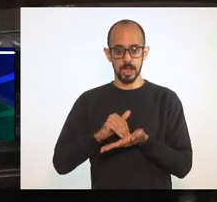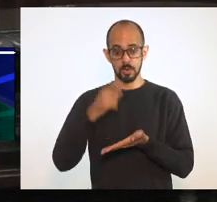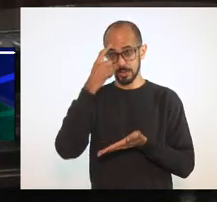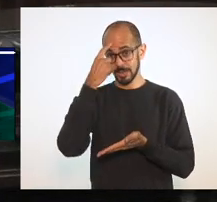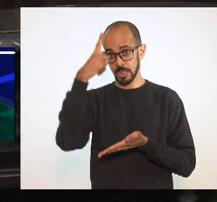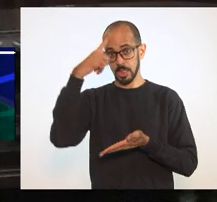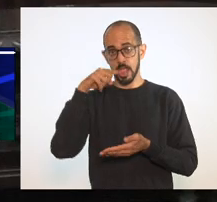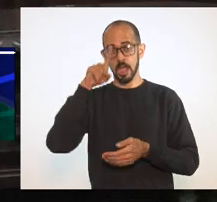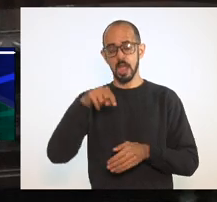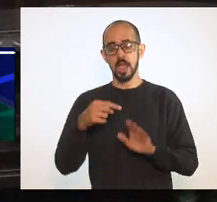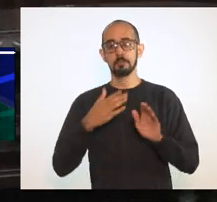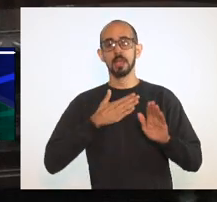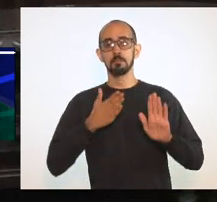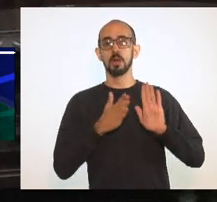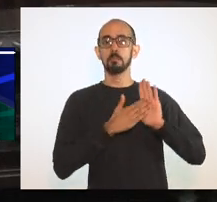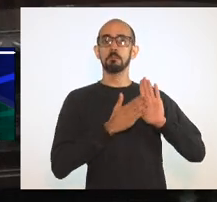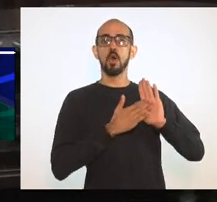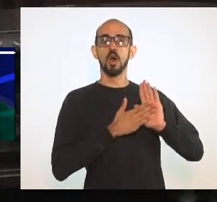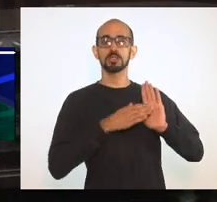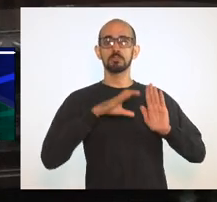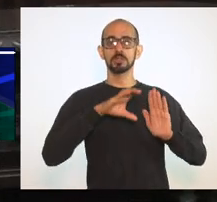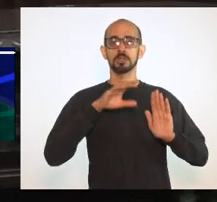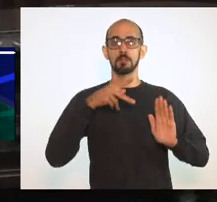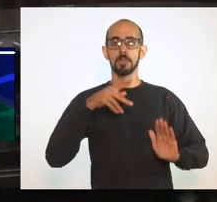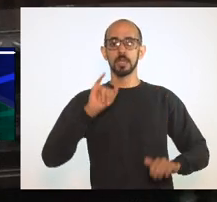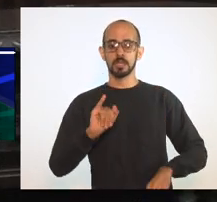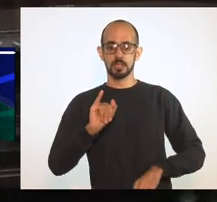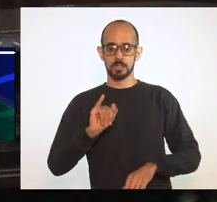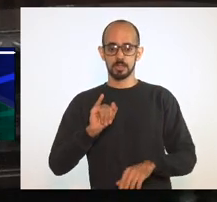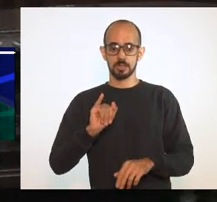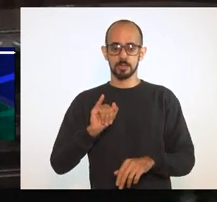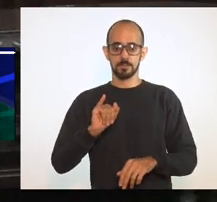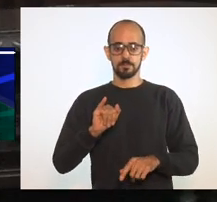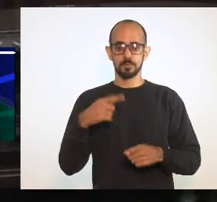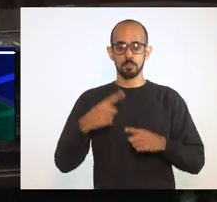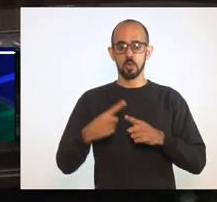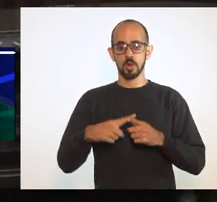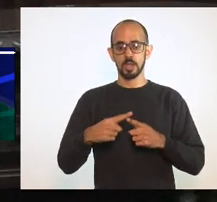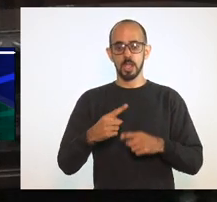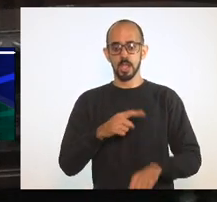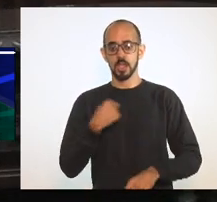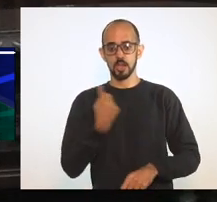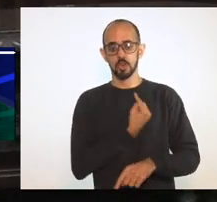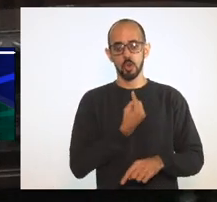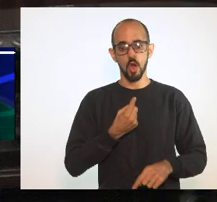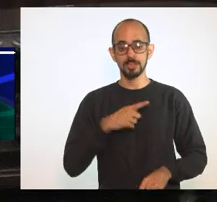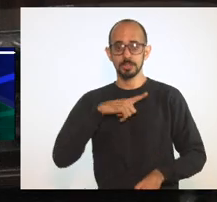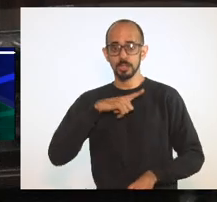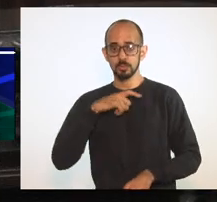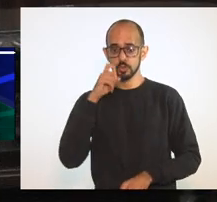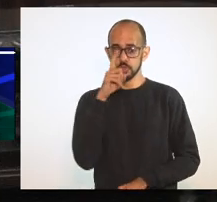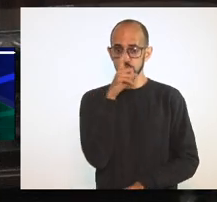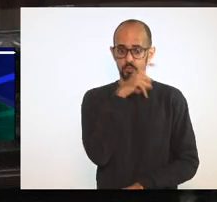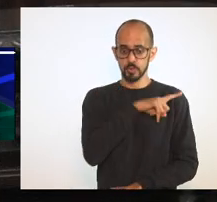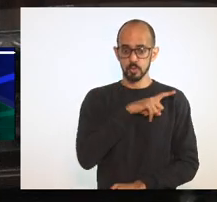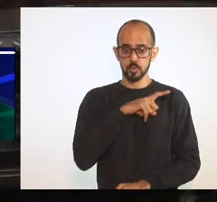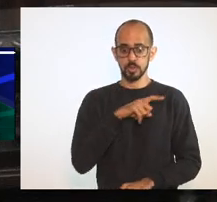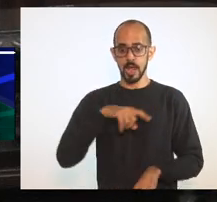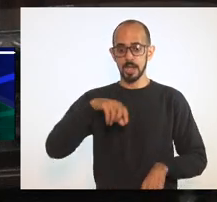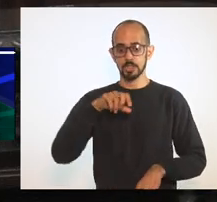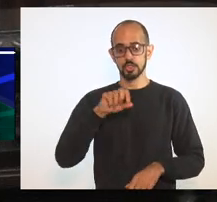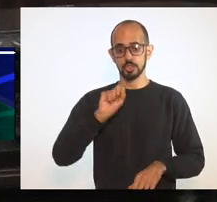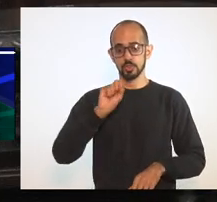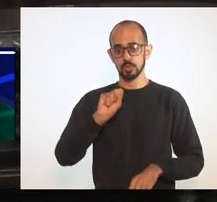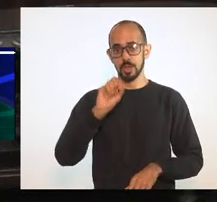CPI e ele falou, eu vou gostar. Porque a gente ainda tem dificuldade, mesmo com a decisão do STF,